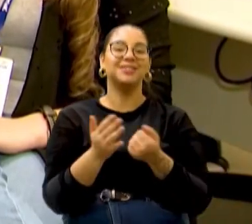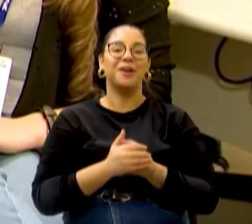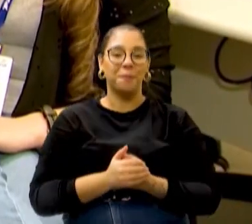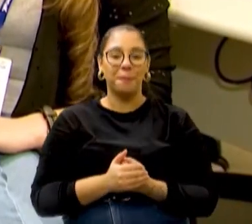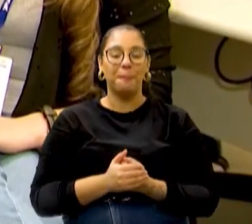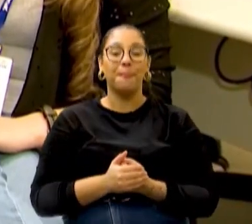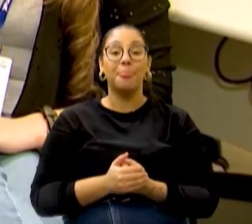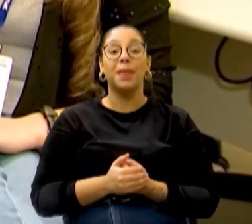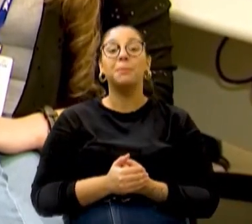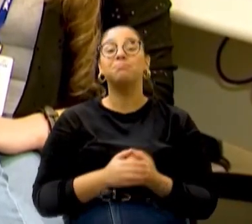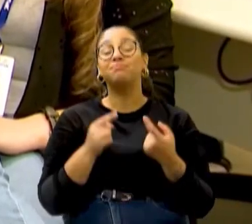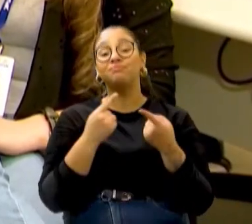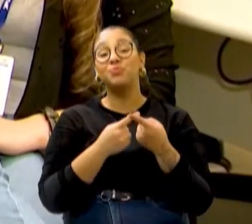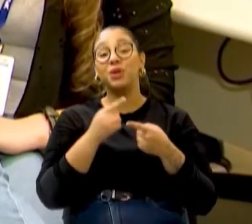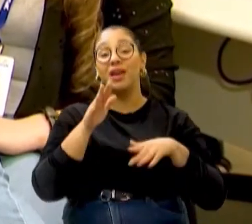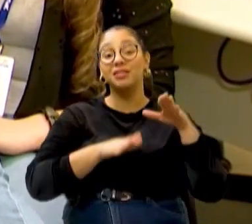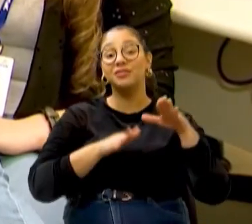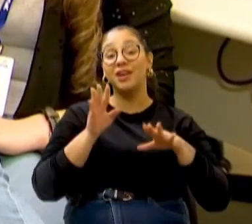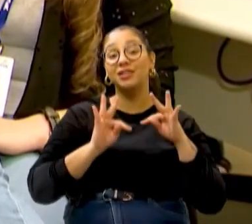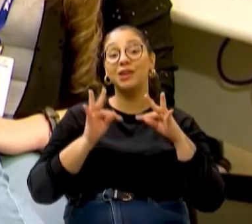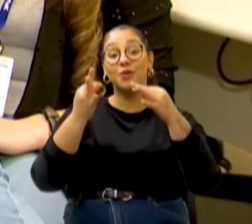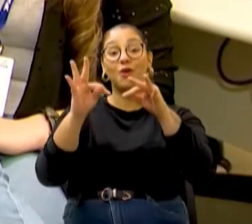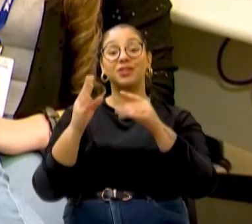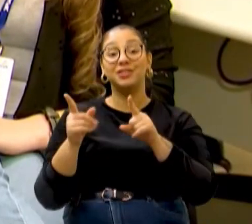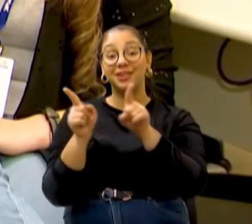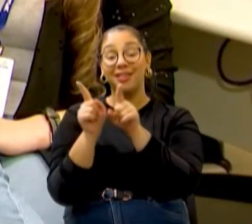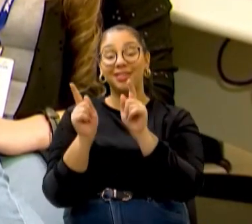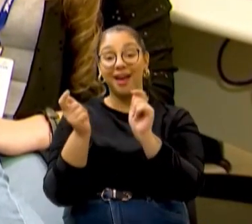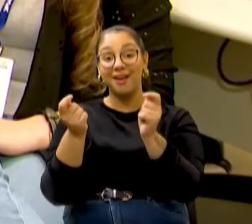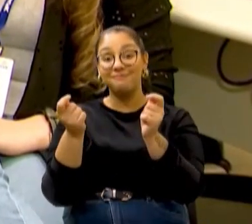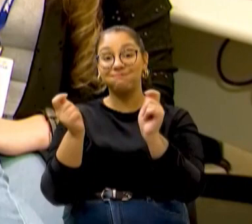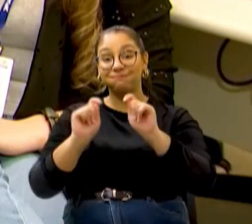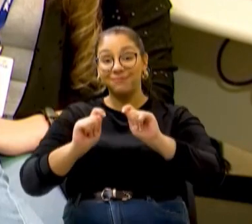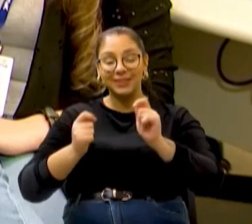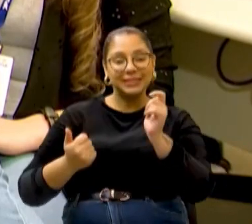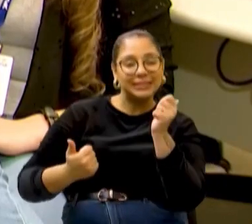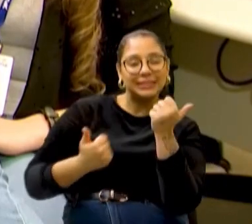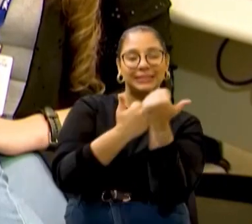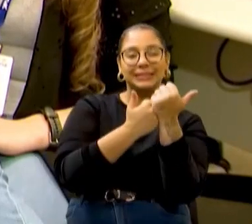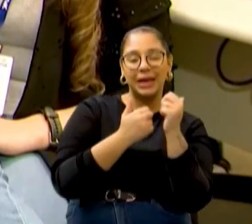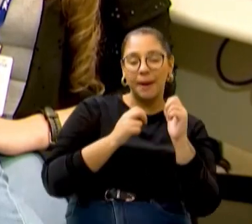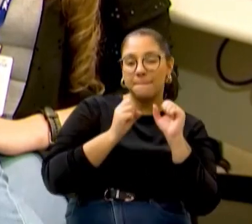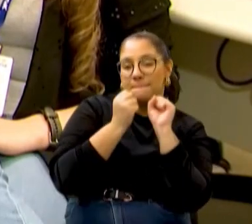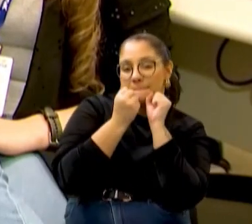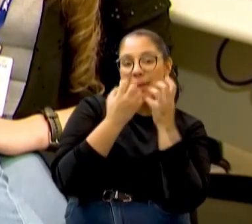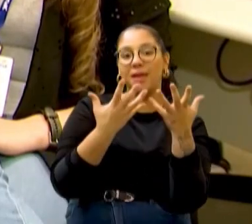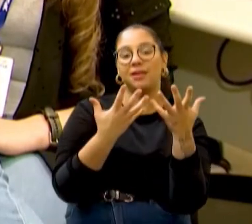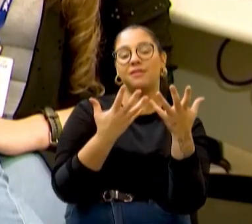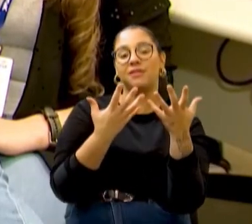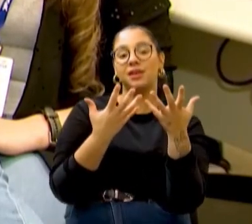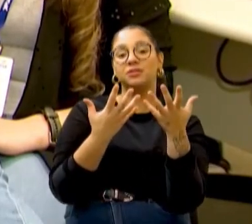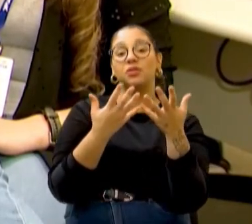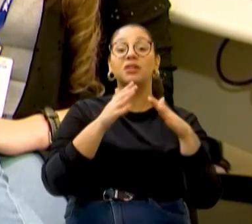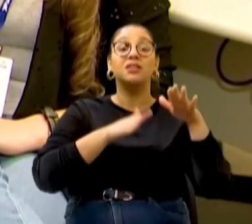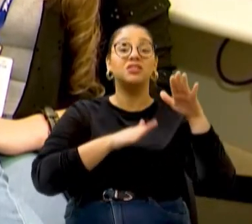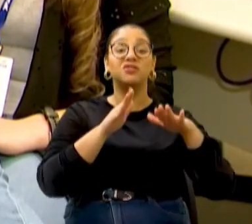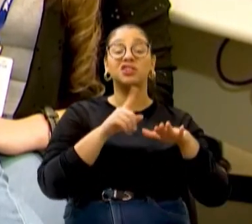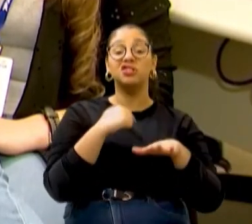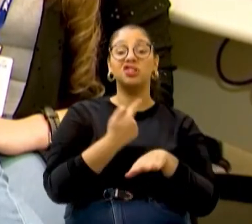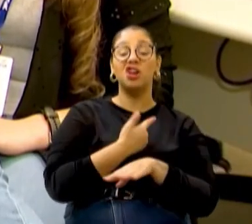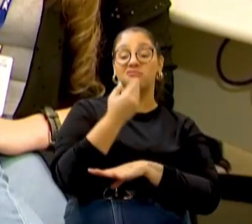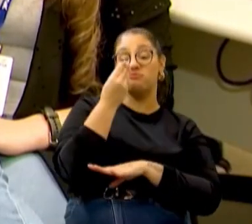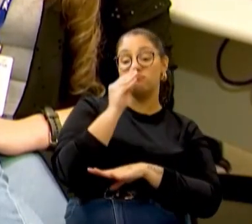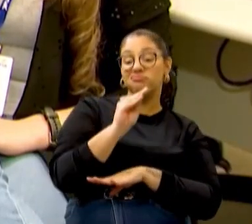proveito dessas situações né porque às vezes a tecnologia nos oferece diversas situações diversos benefícios